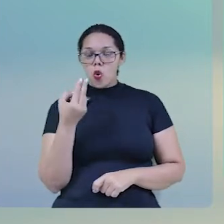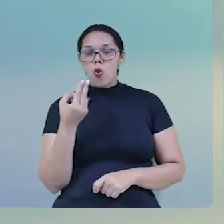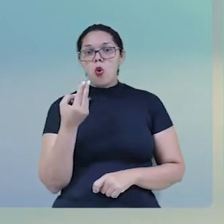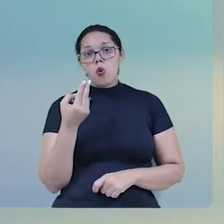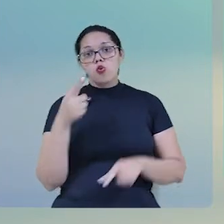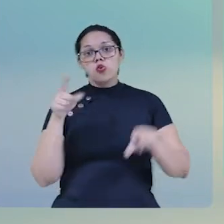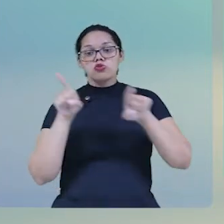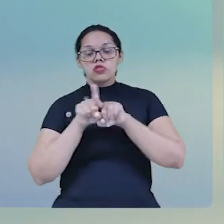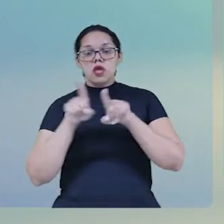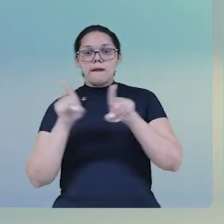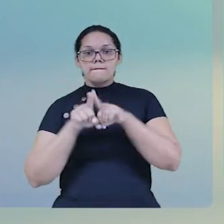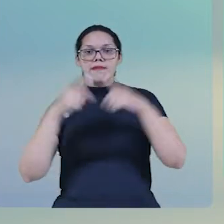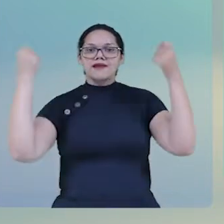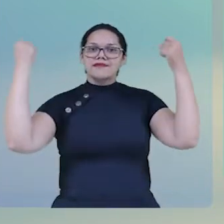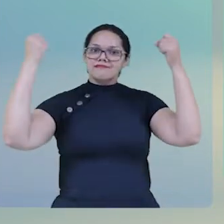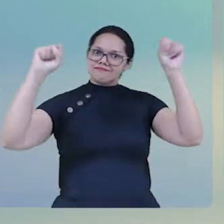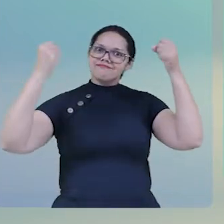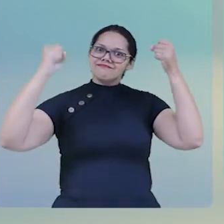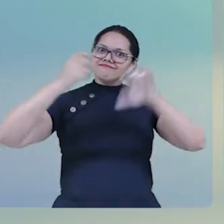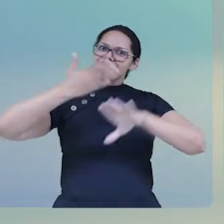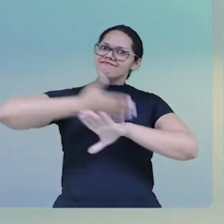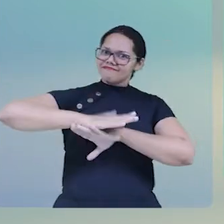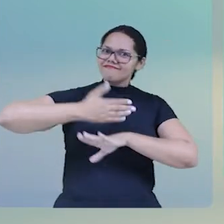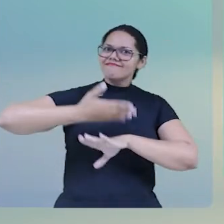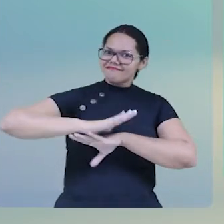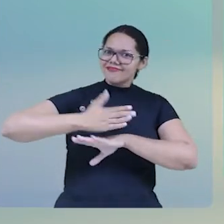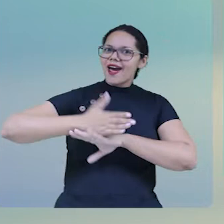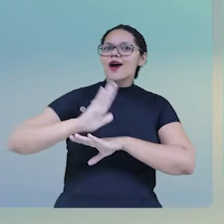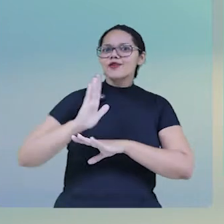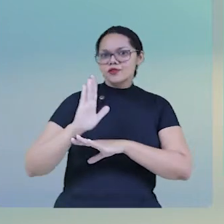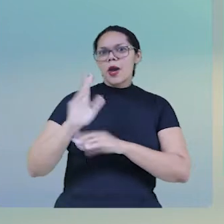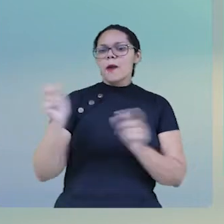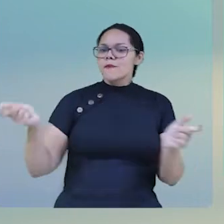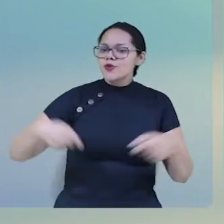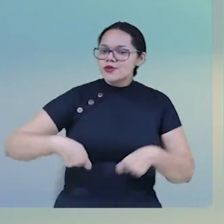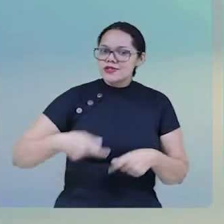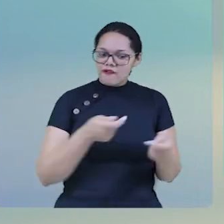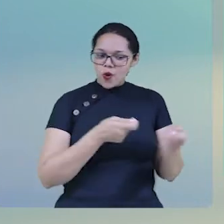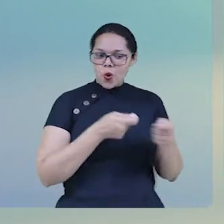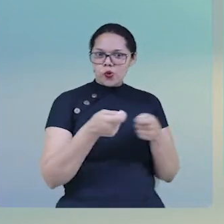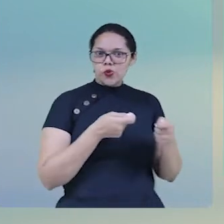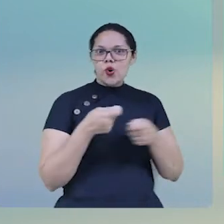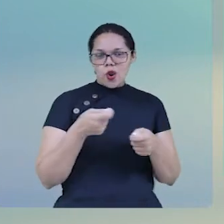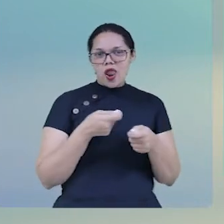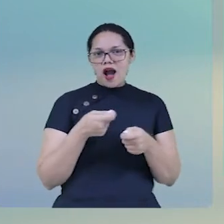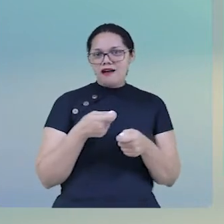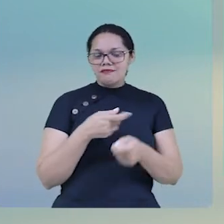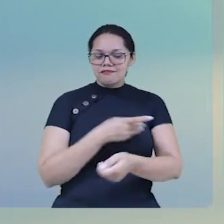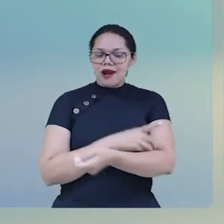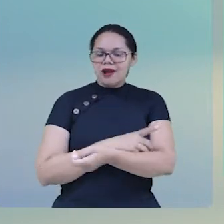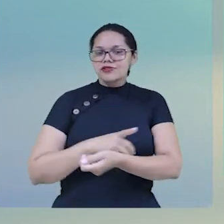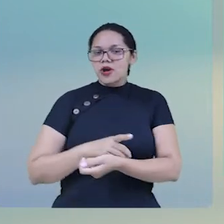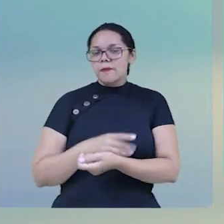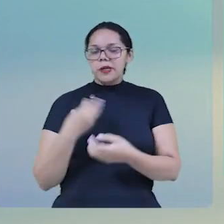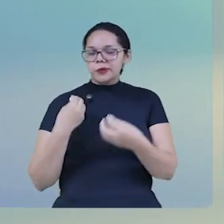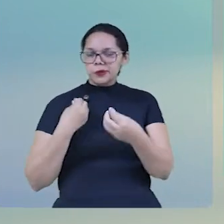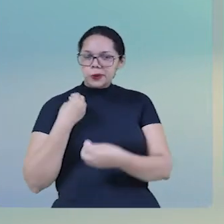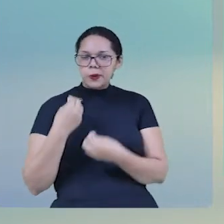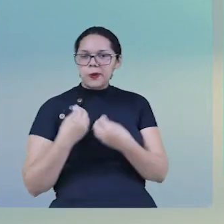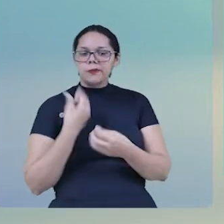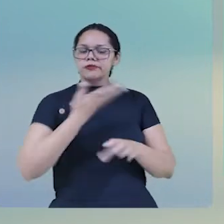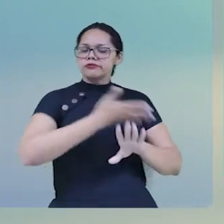da atividade física. Olha que legal! Então, eu consigo controlar a minha diabetes tipo 2